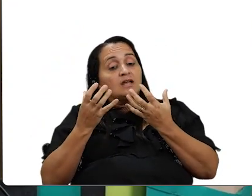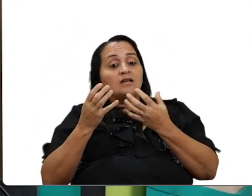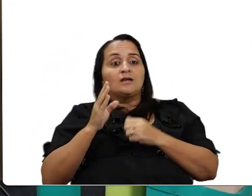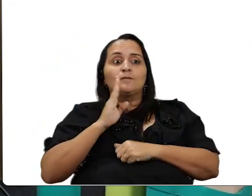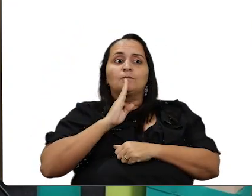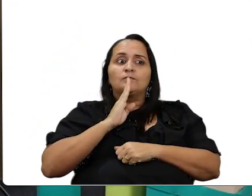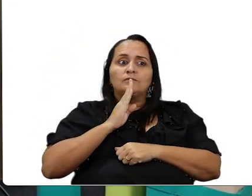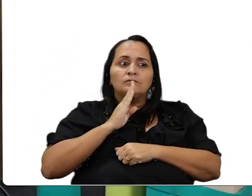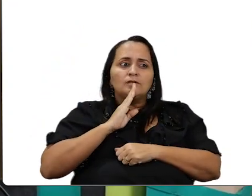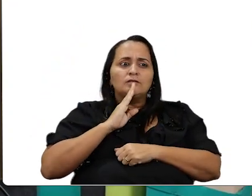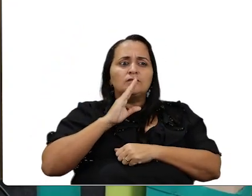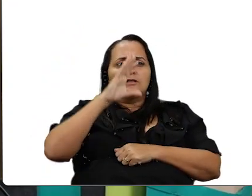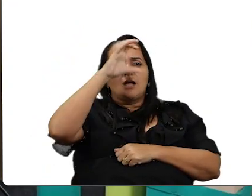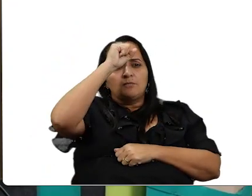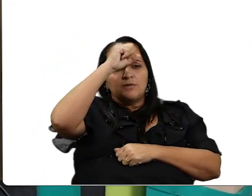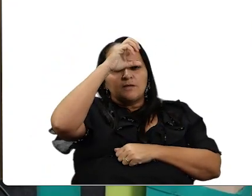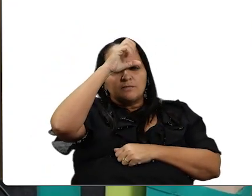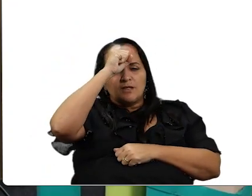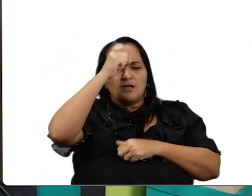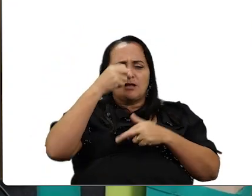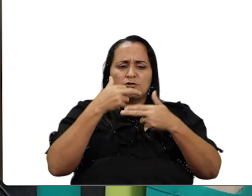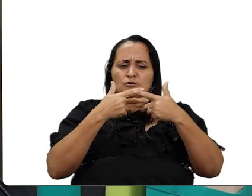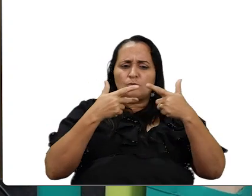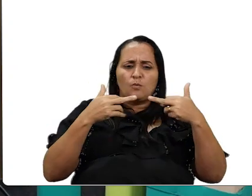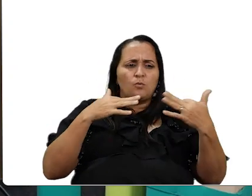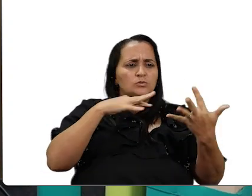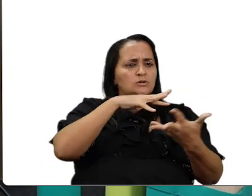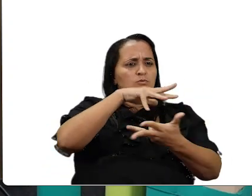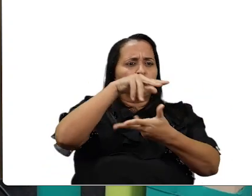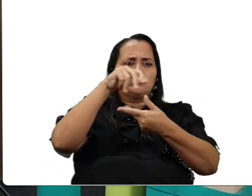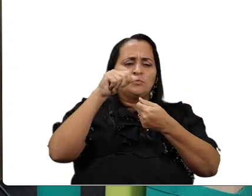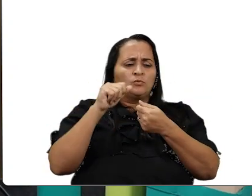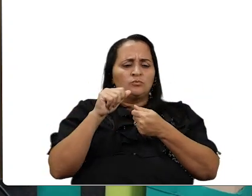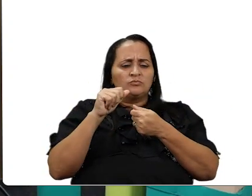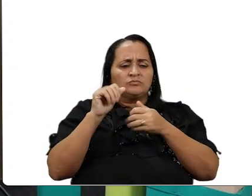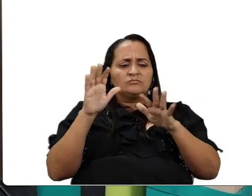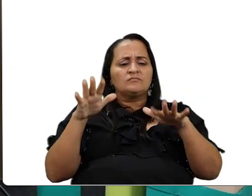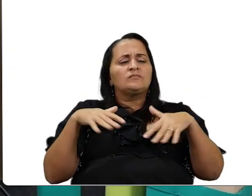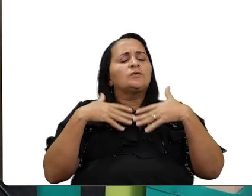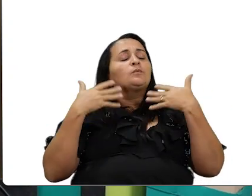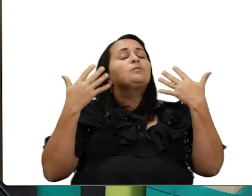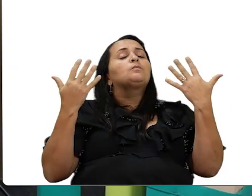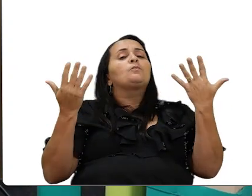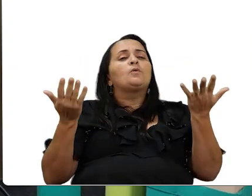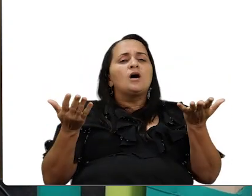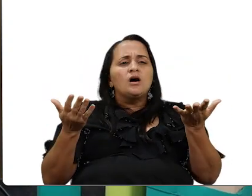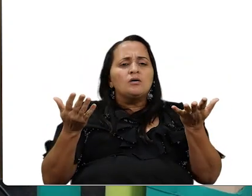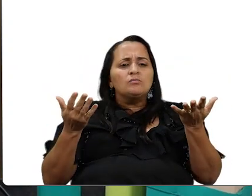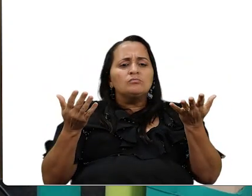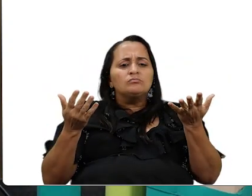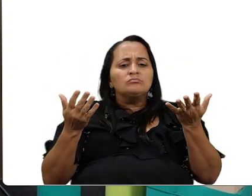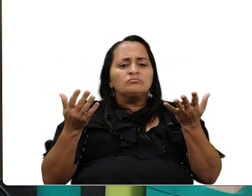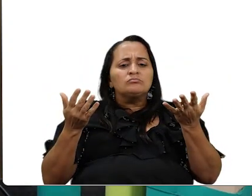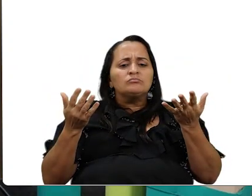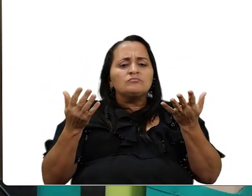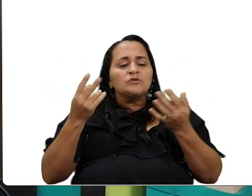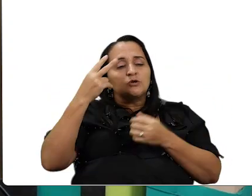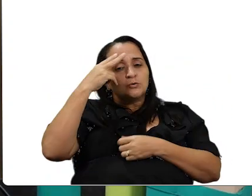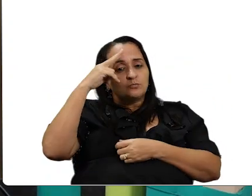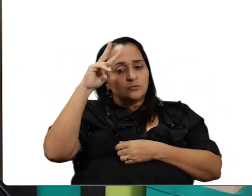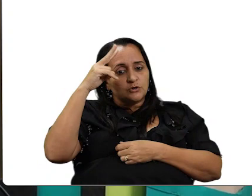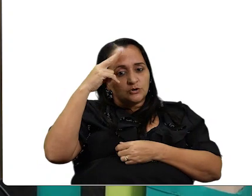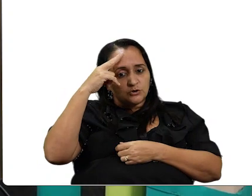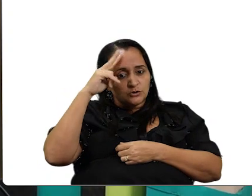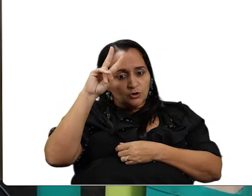tendo conhecimento das coisas que passam no mundo? Qual é a função de uma